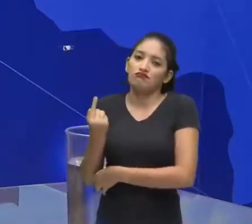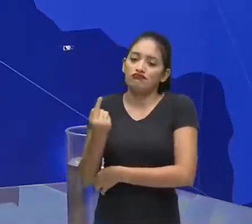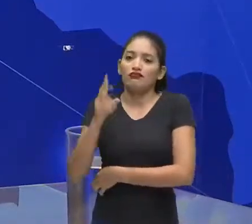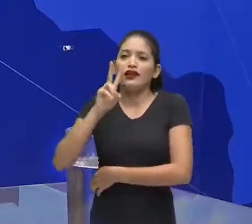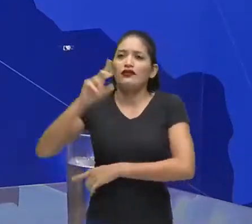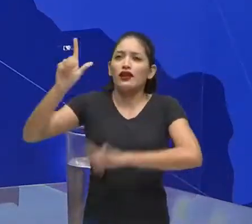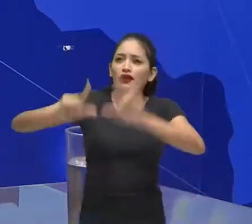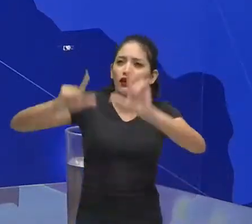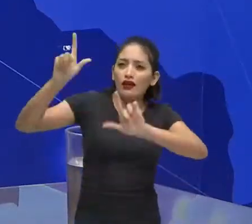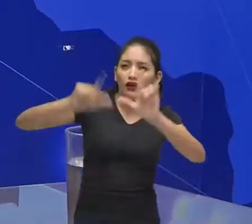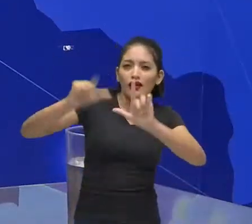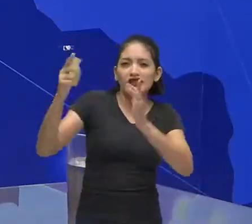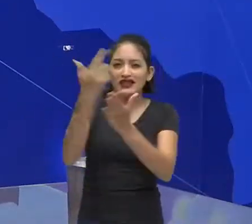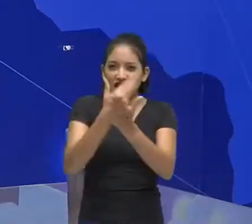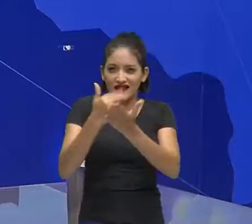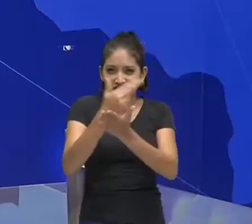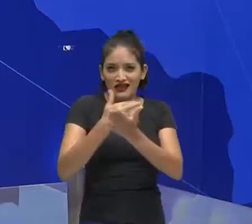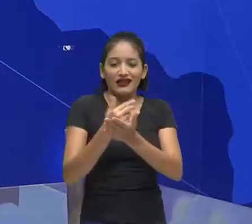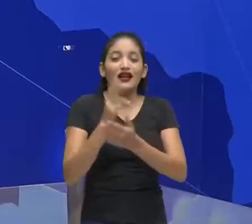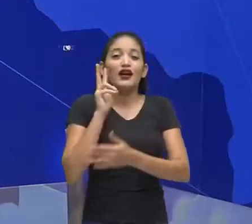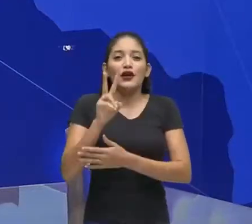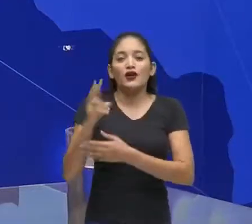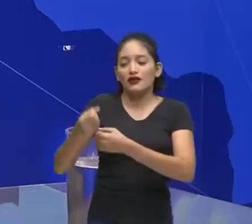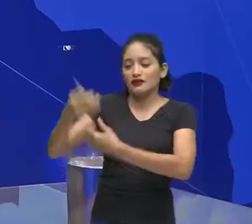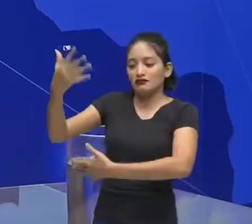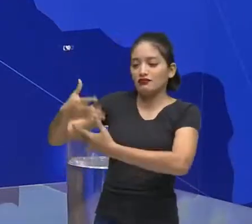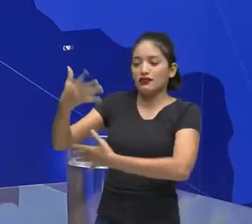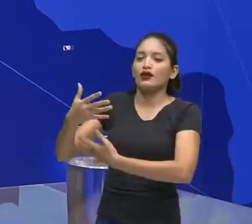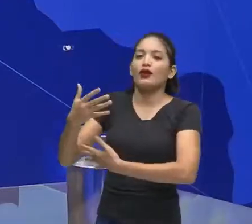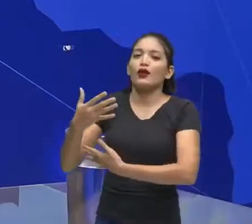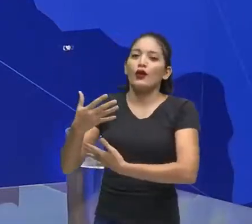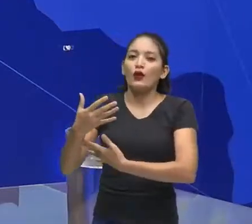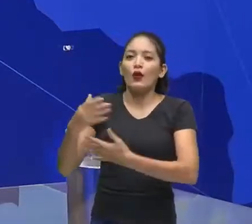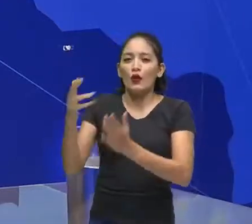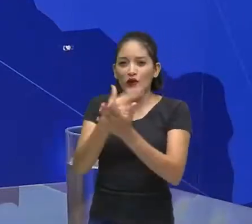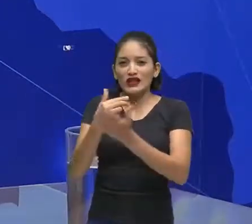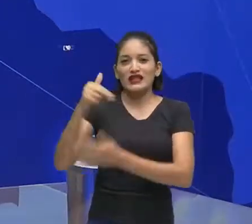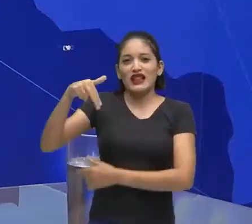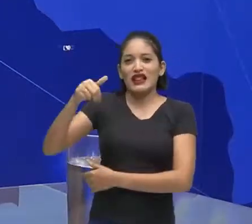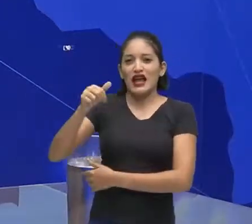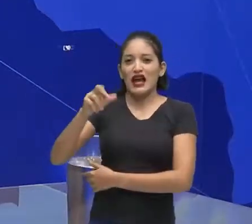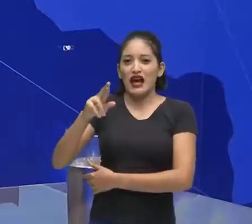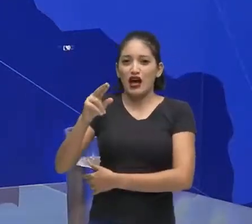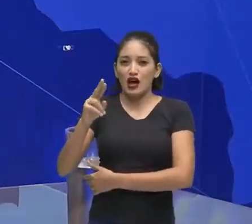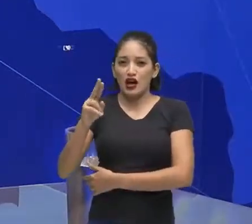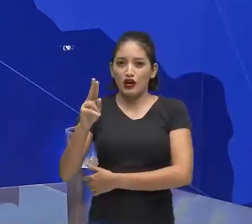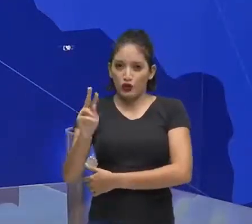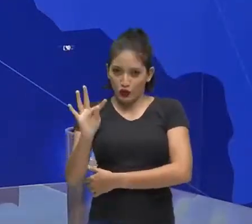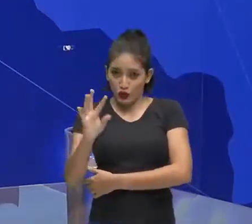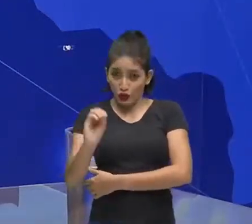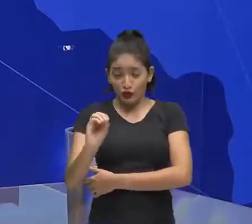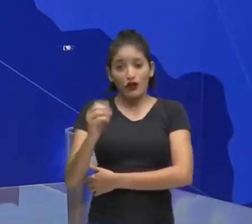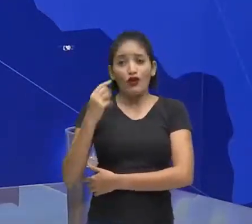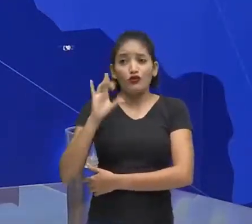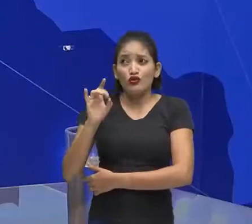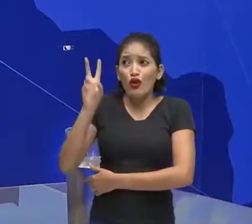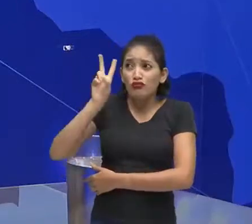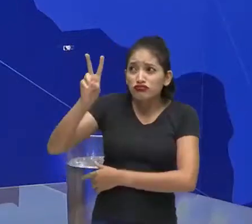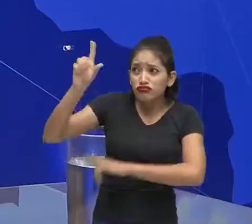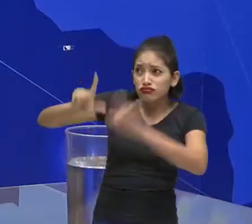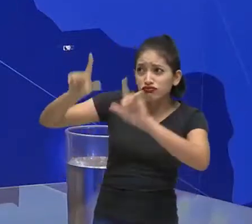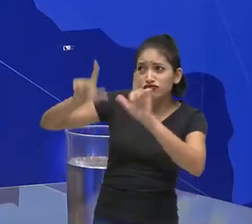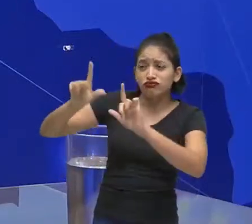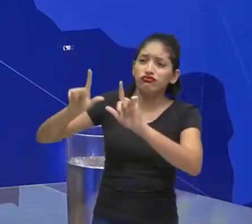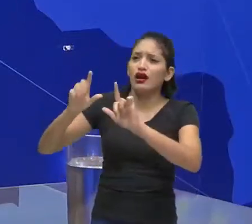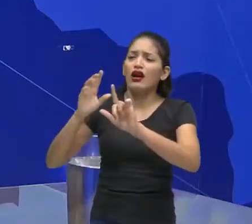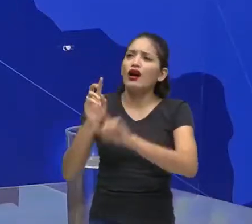né? Eu vi que no outro chat a galera comentou muito sobre o Naruto, assisto o Naruto também, eu tenho um dia que vou assistir só Naruto hoje, me jogo no meu quarto, fico lá